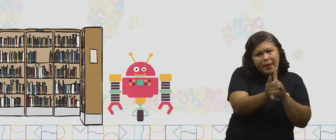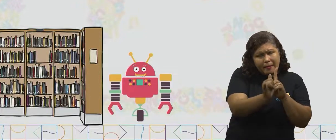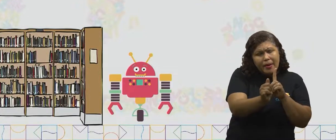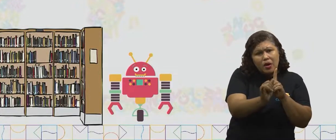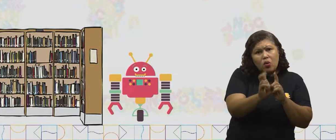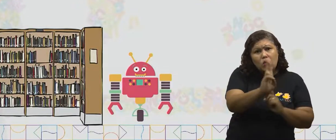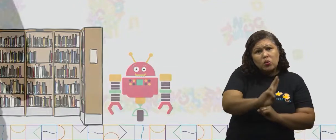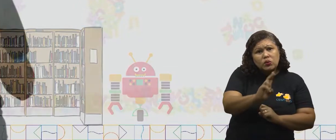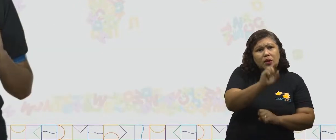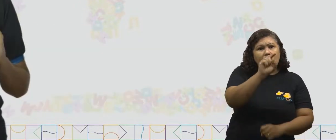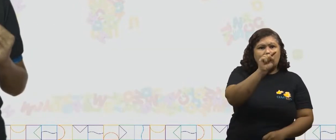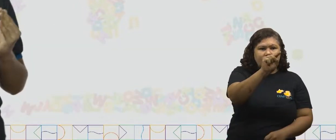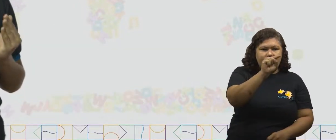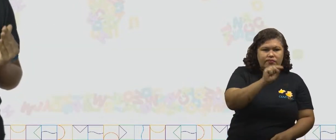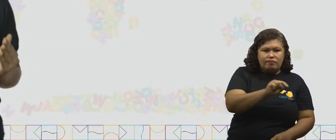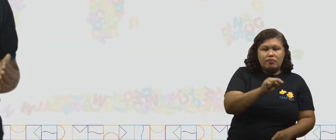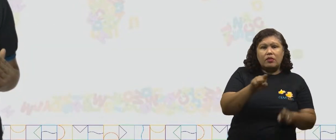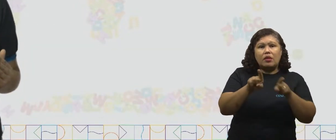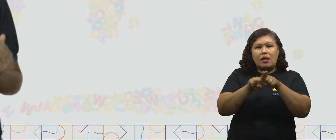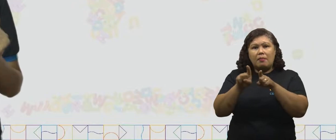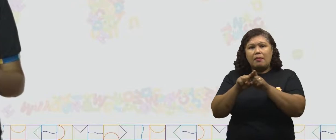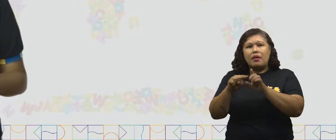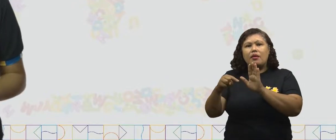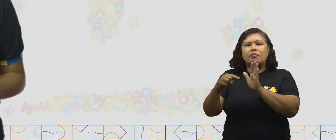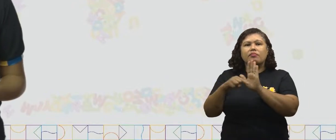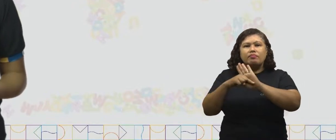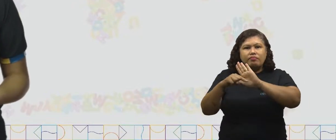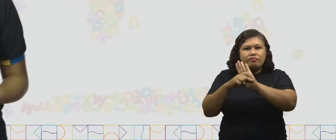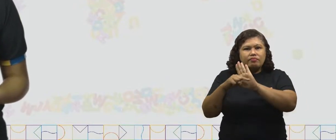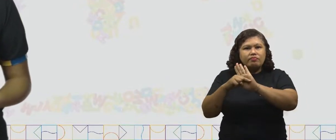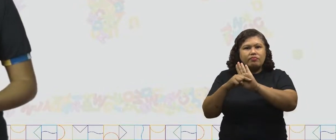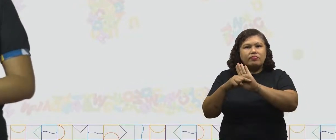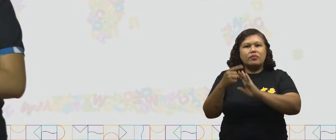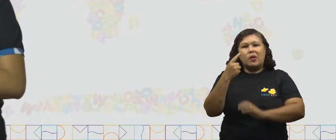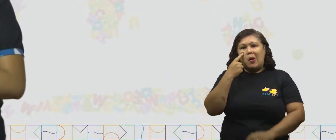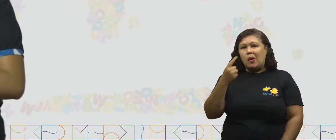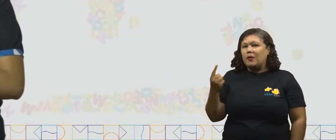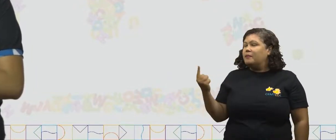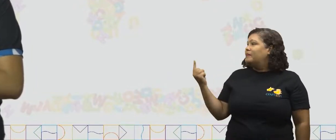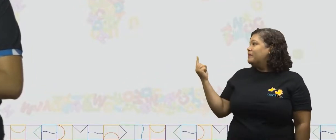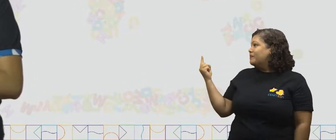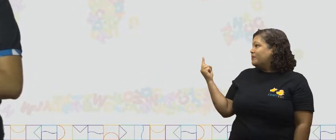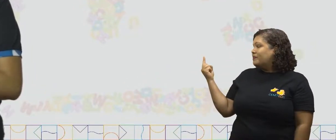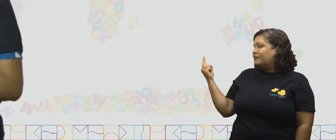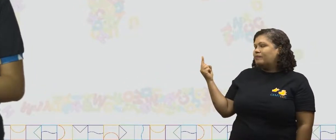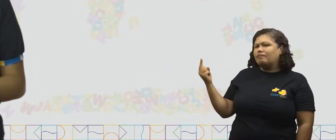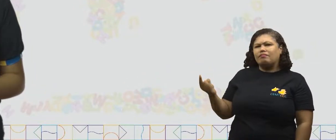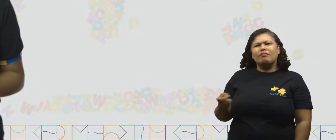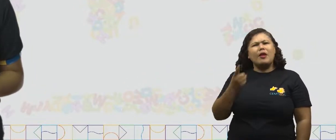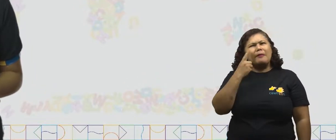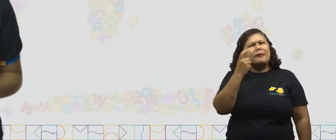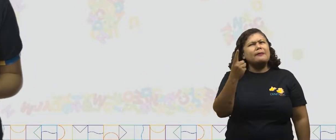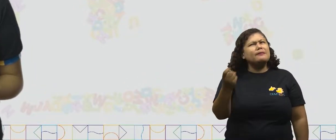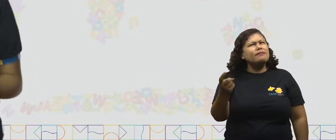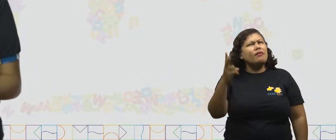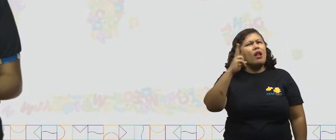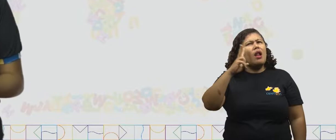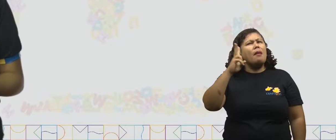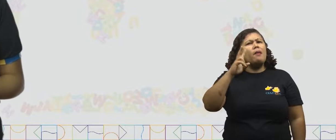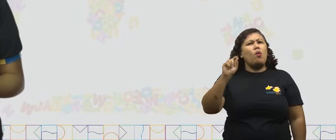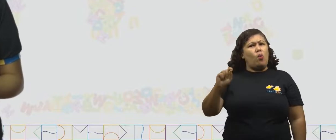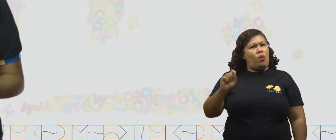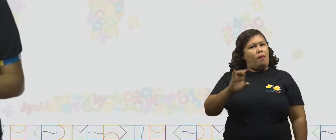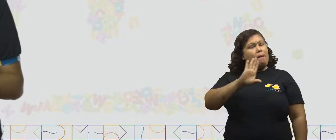2 pontuações. No travessão e nos 2 pontos. Interessante! Isso me lembra de que na